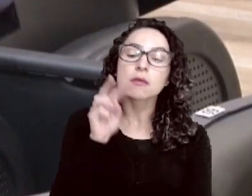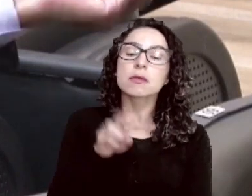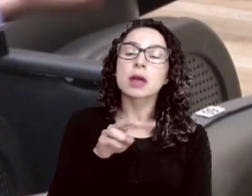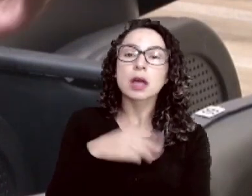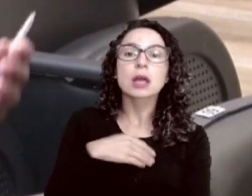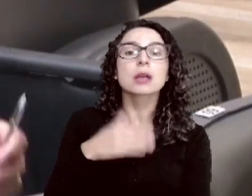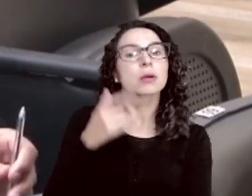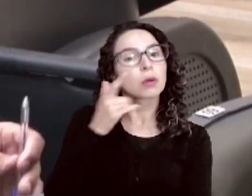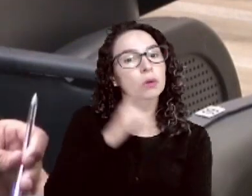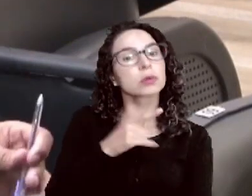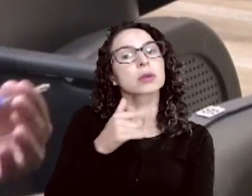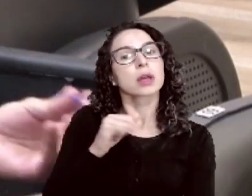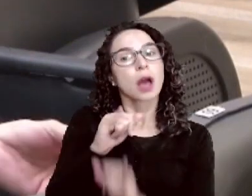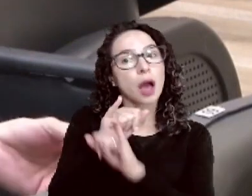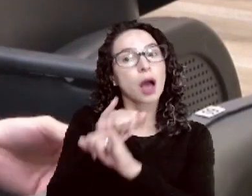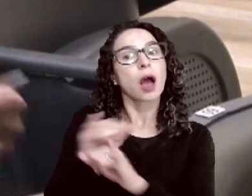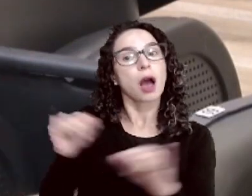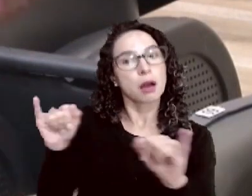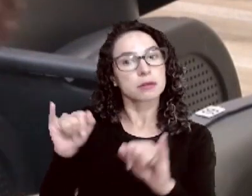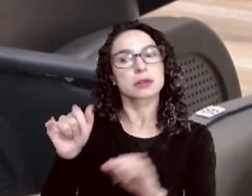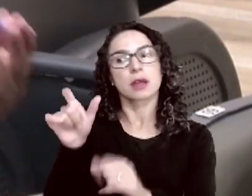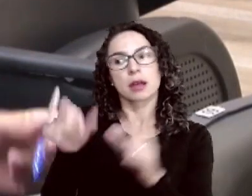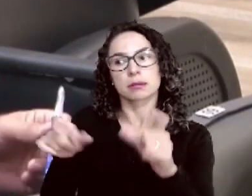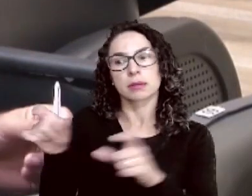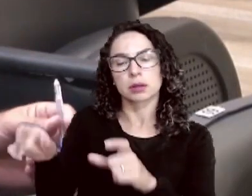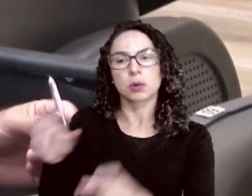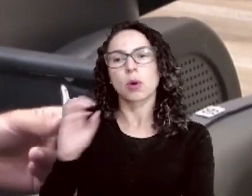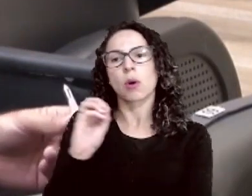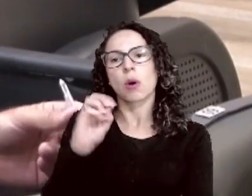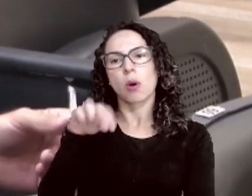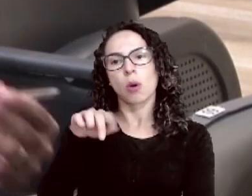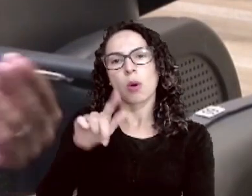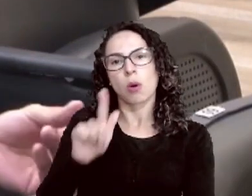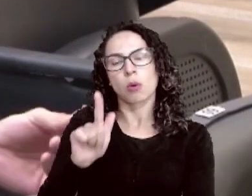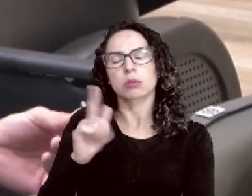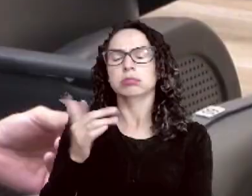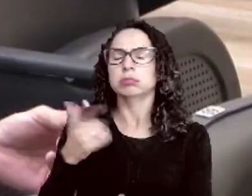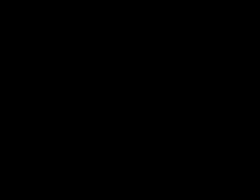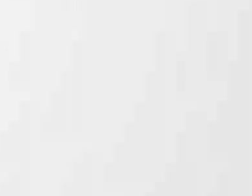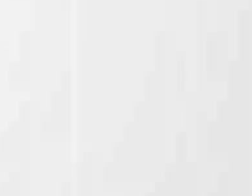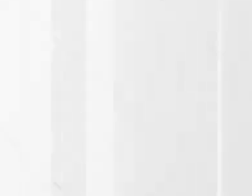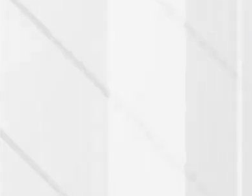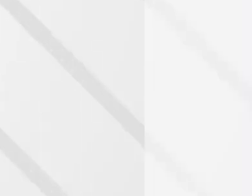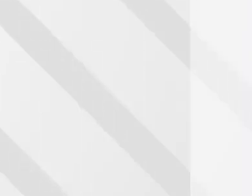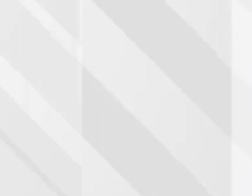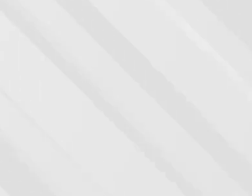passar isso para as pessoas, para as ONGs, que sempre têm nos procurado.